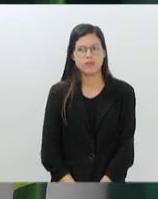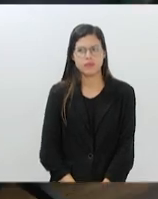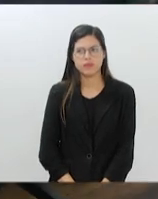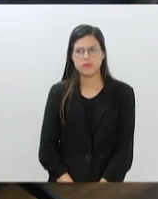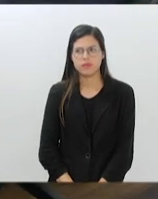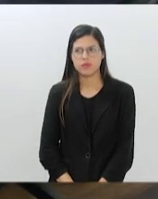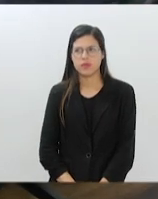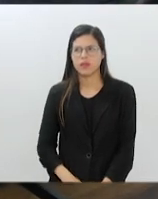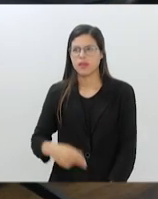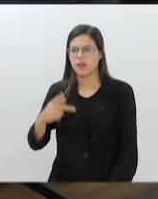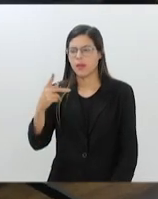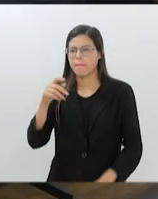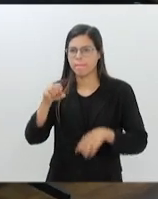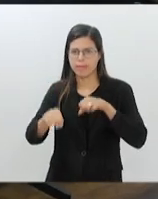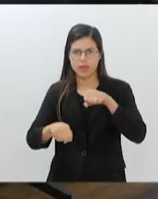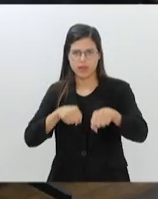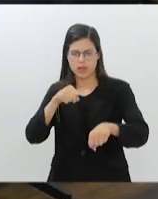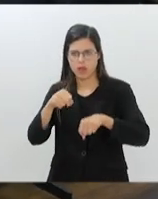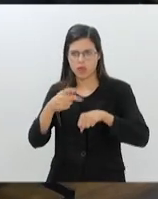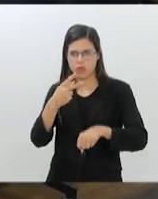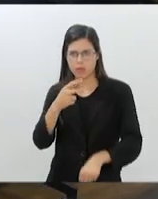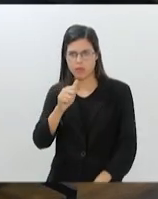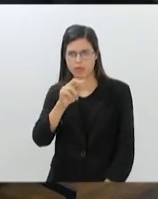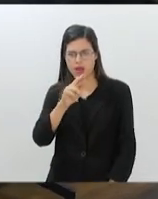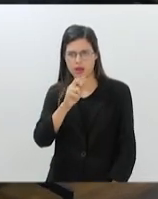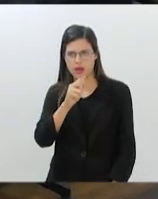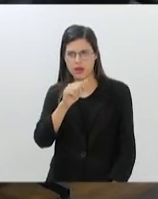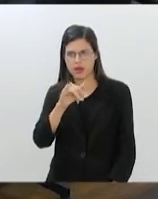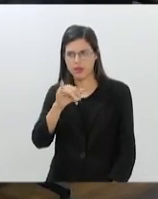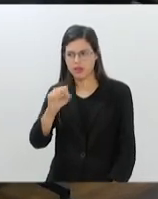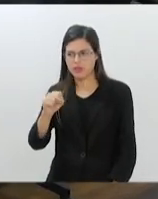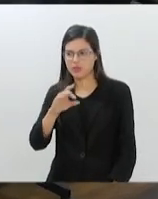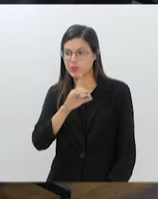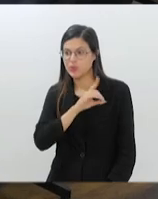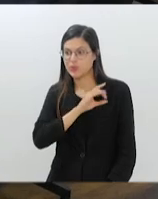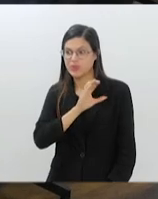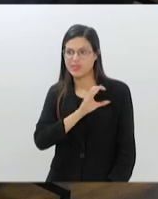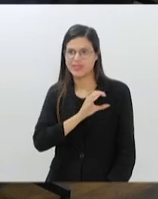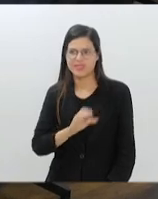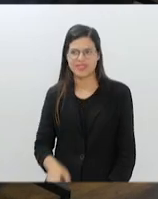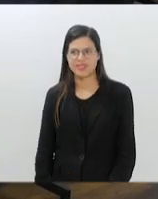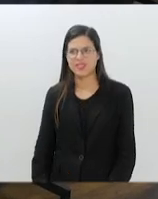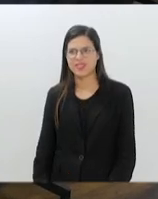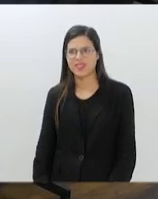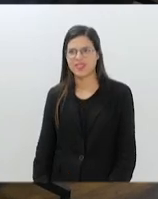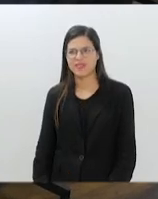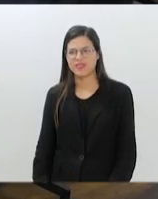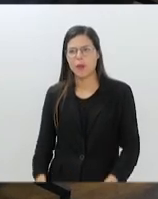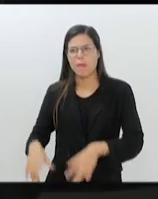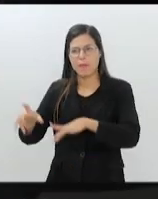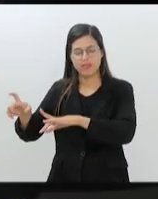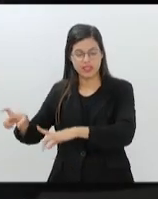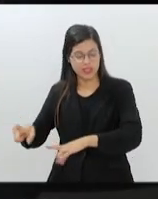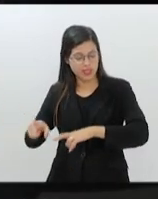pedal no Paraíso lá em Duque de Caxias paraíso é lá em Caxias é uma